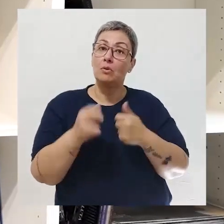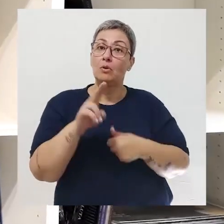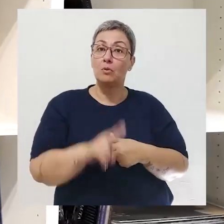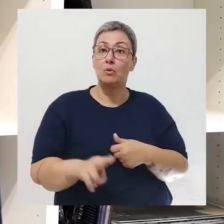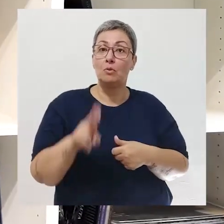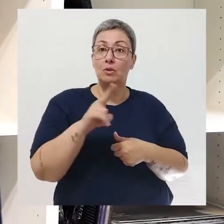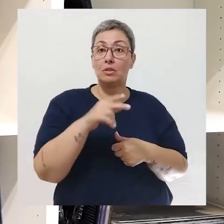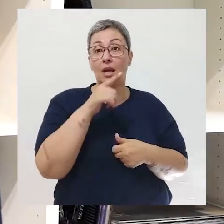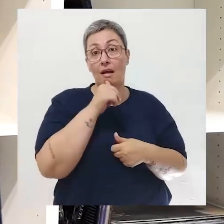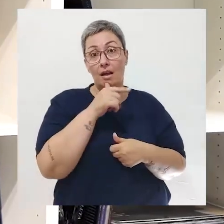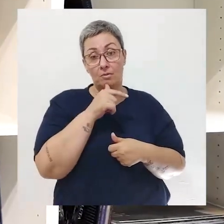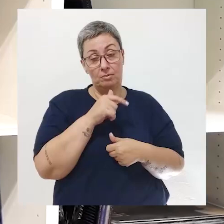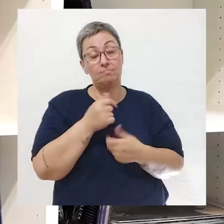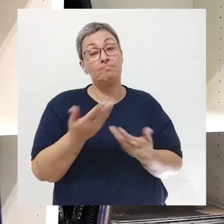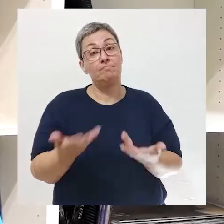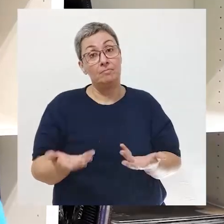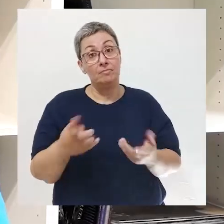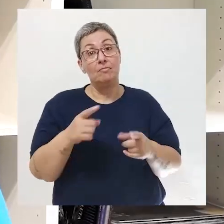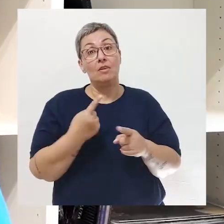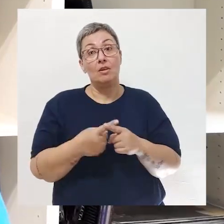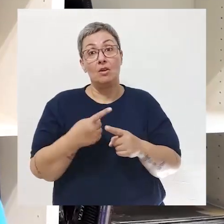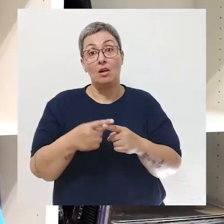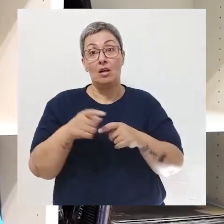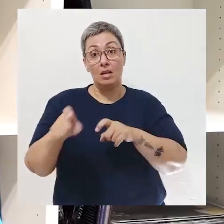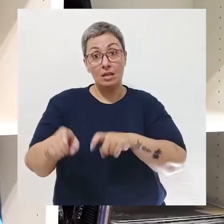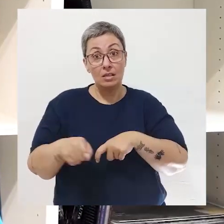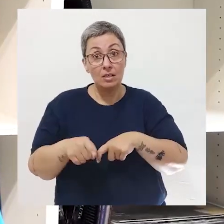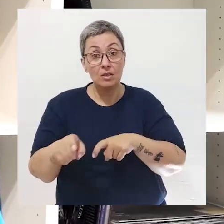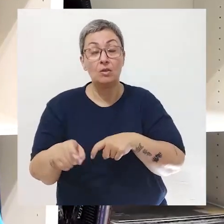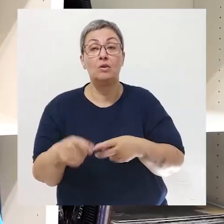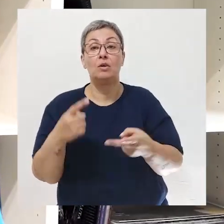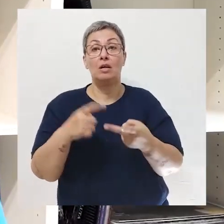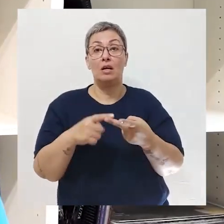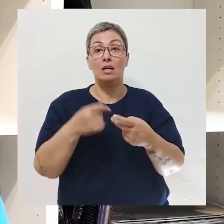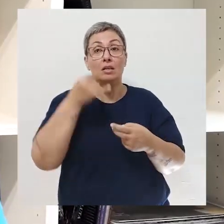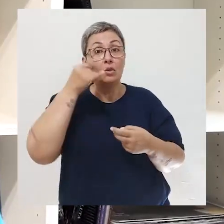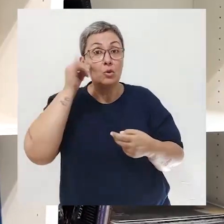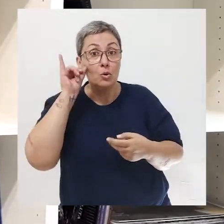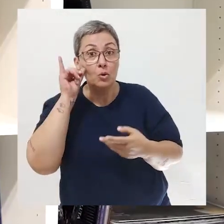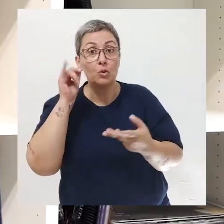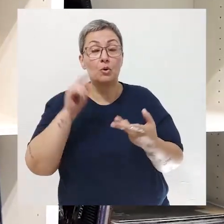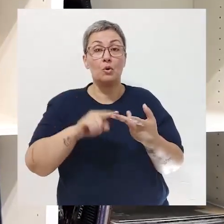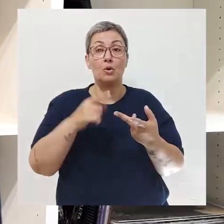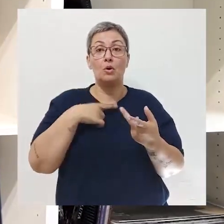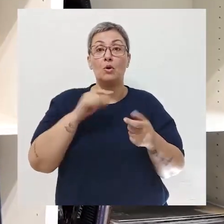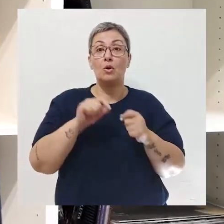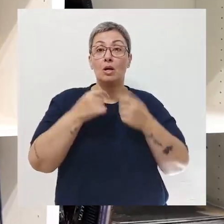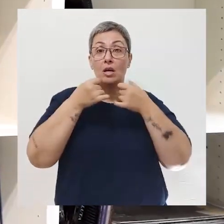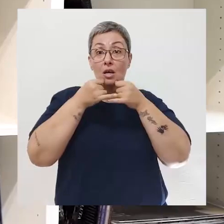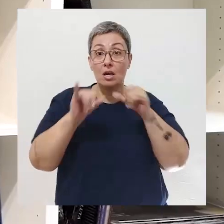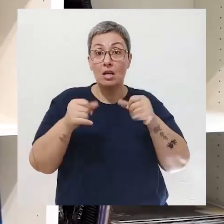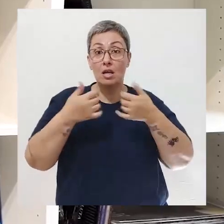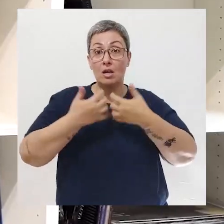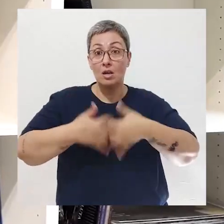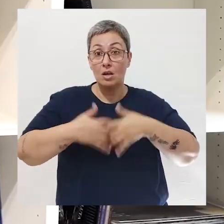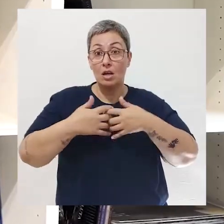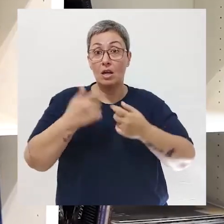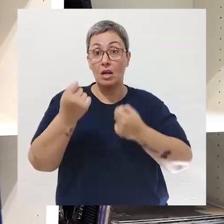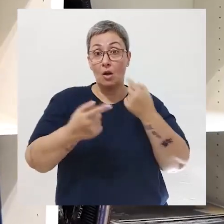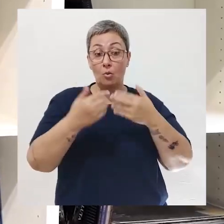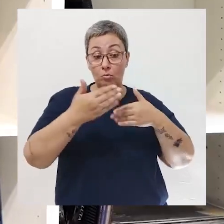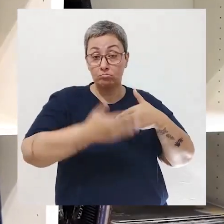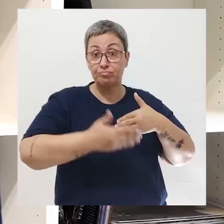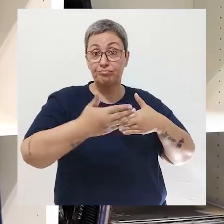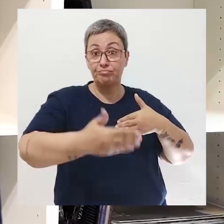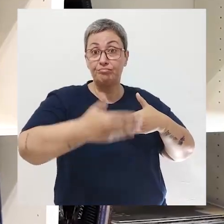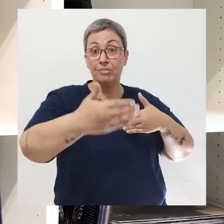do uso de suas águas para agricultura, pecuária e geração de energia em alguns